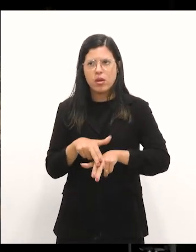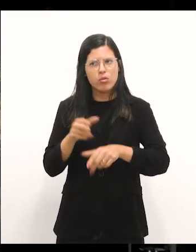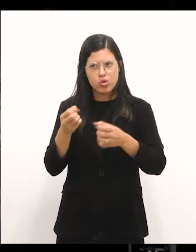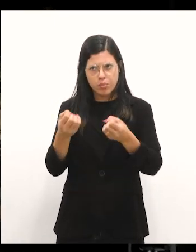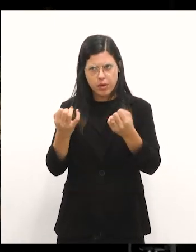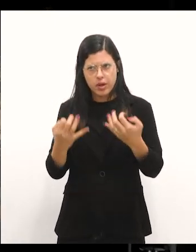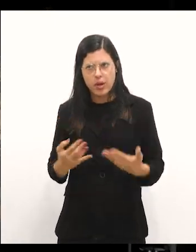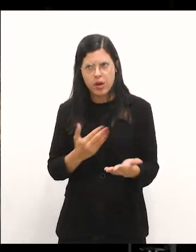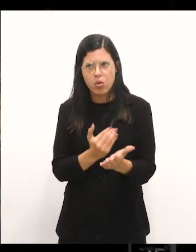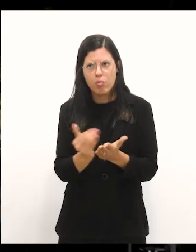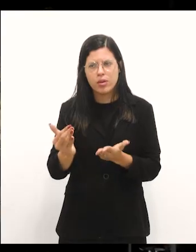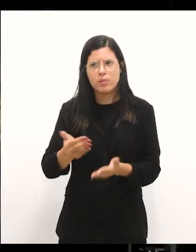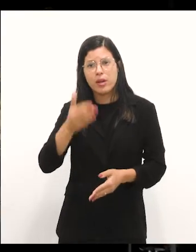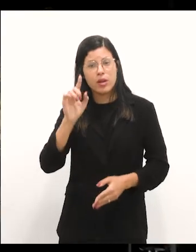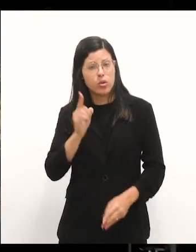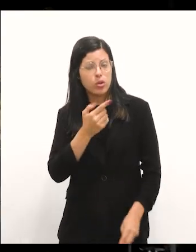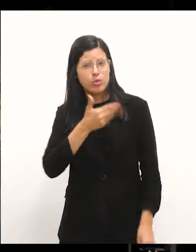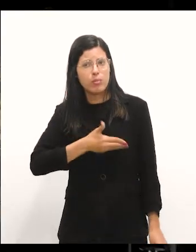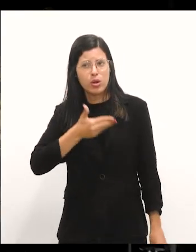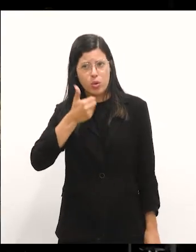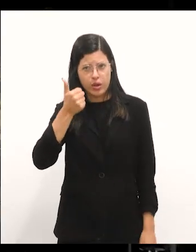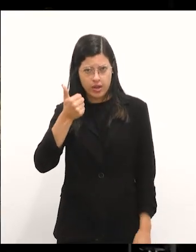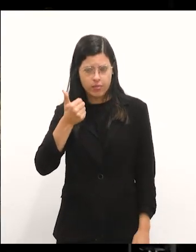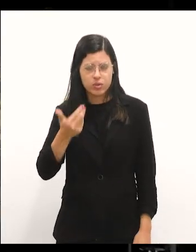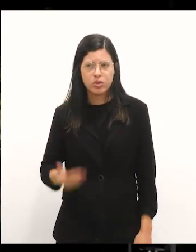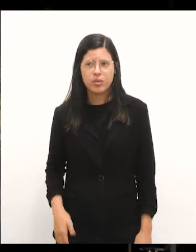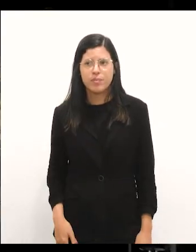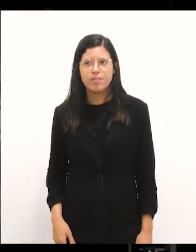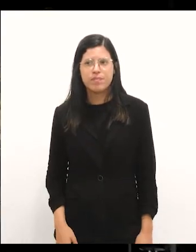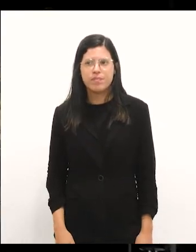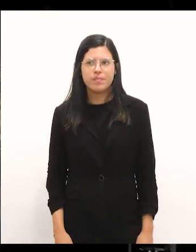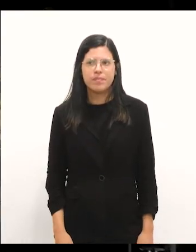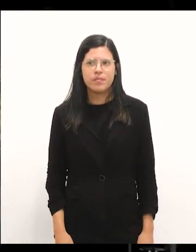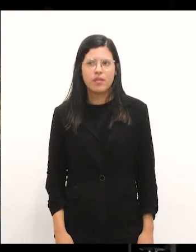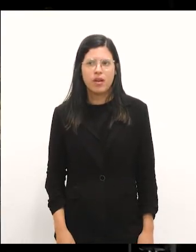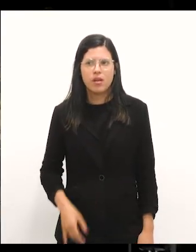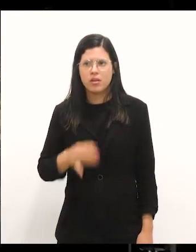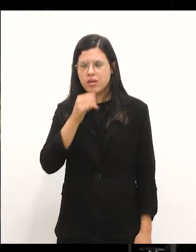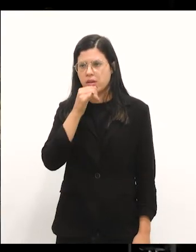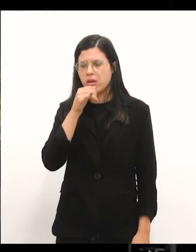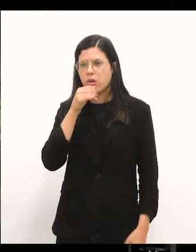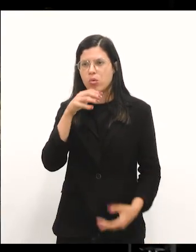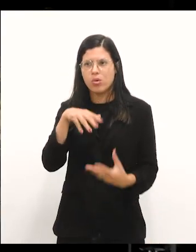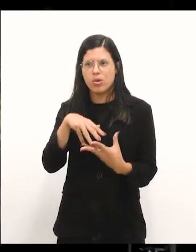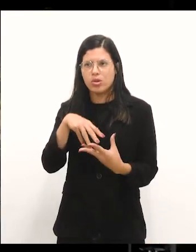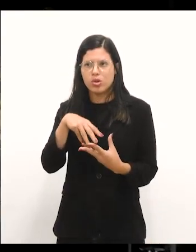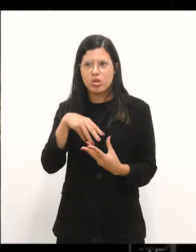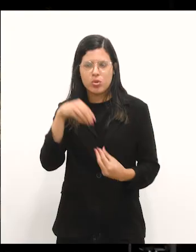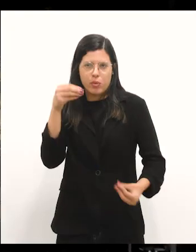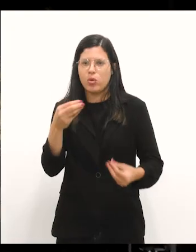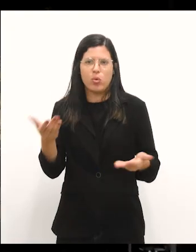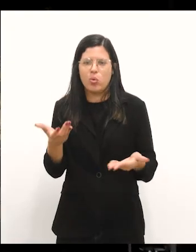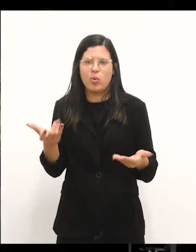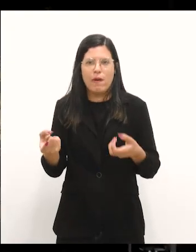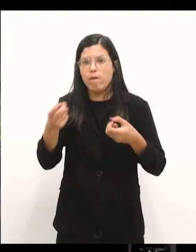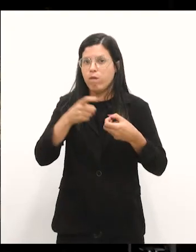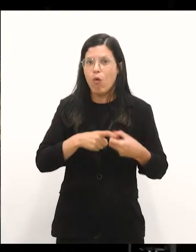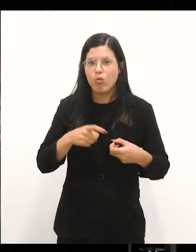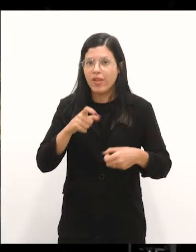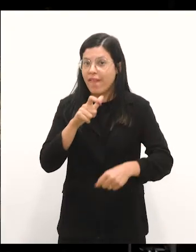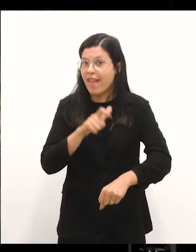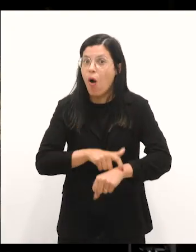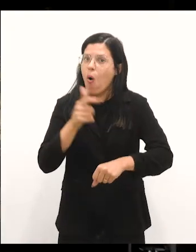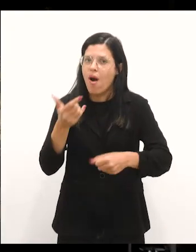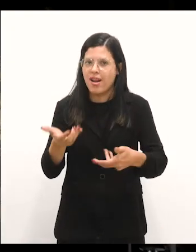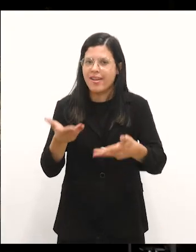como eu expliquei no início, para que a gente se aprimore. Então, quando chega lá, o espírito, obviamente, não vai querer voltar de imediato,